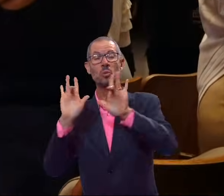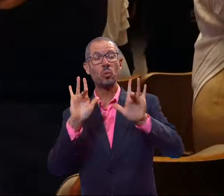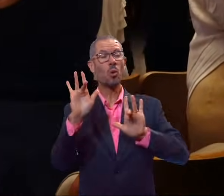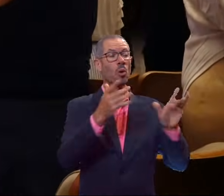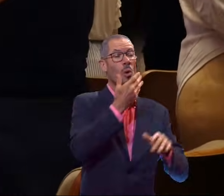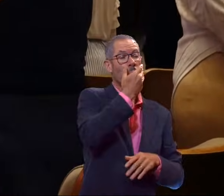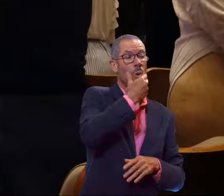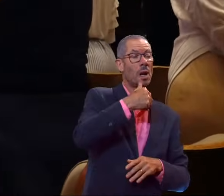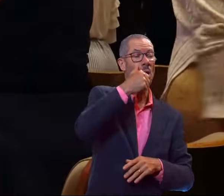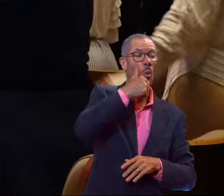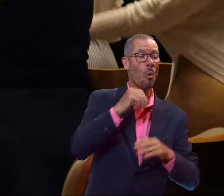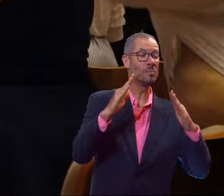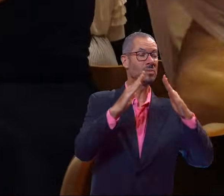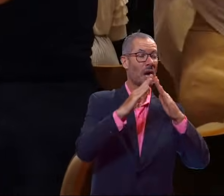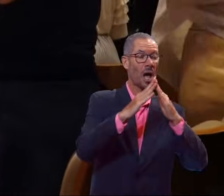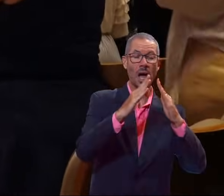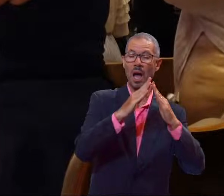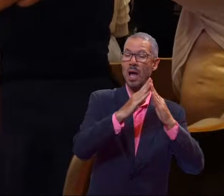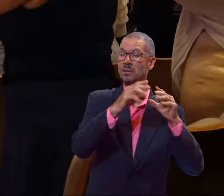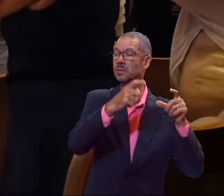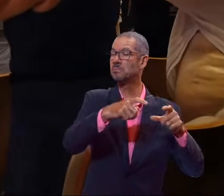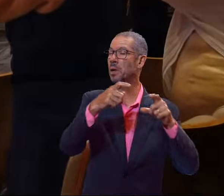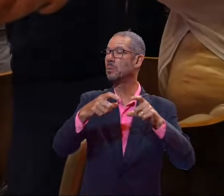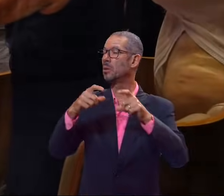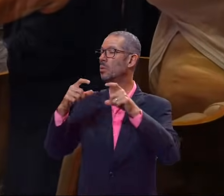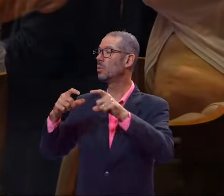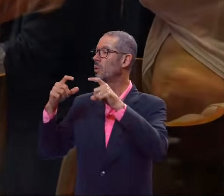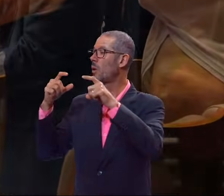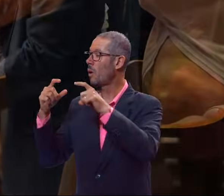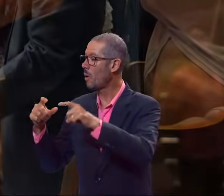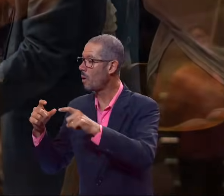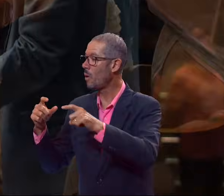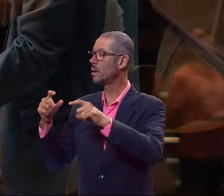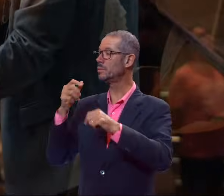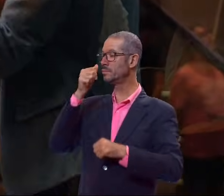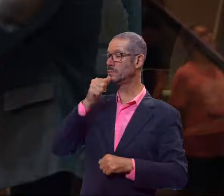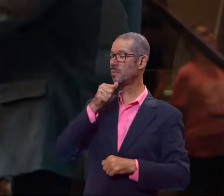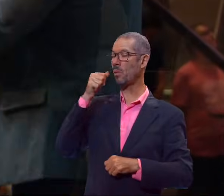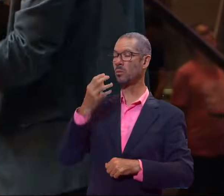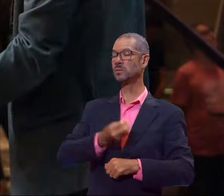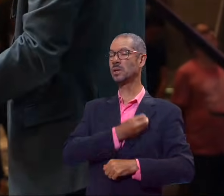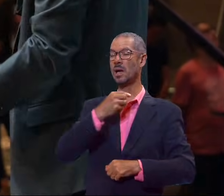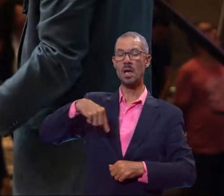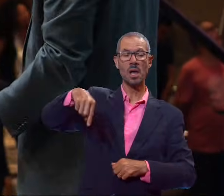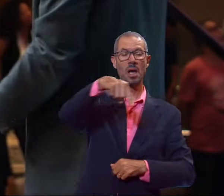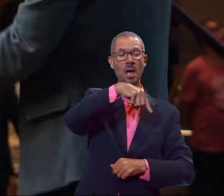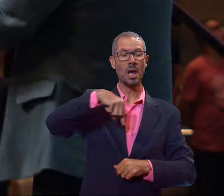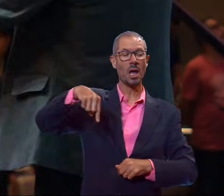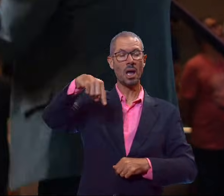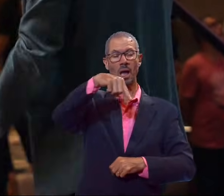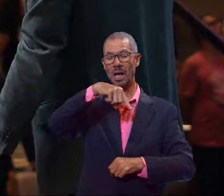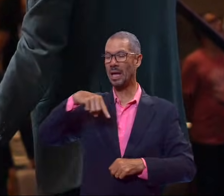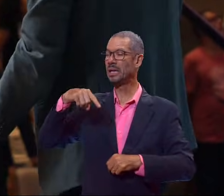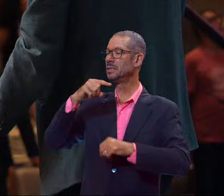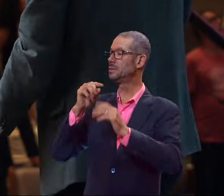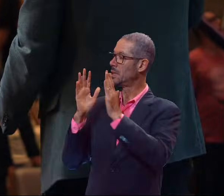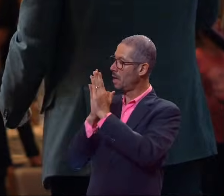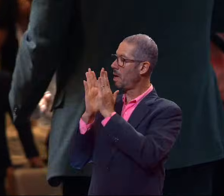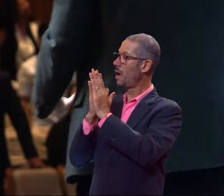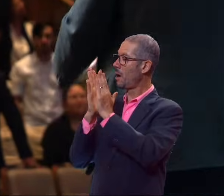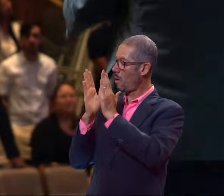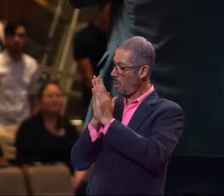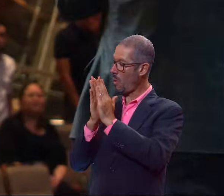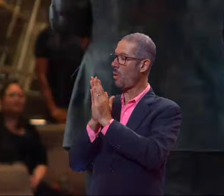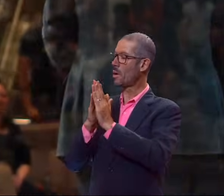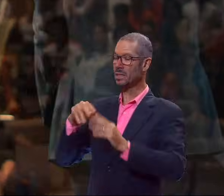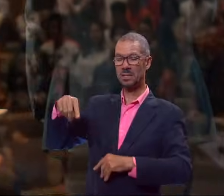dentro das casas, que eles chamem os seus para se consagrarem, que eles orem com os seus, que eles cultuem com os seus,